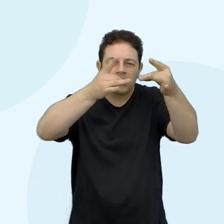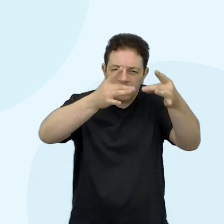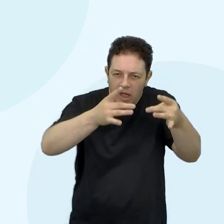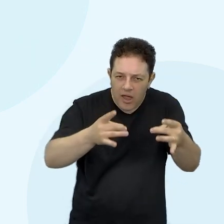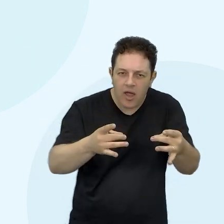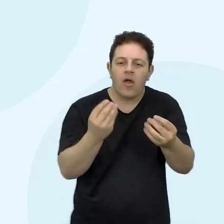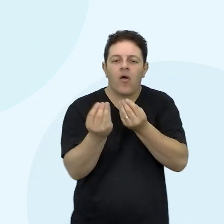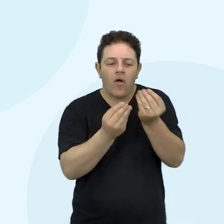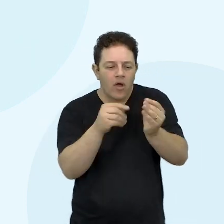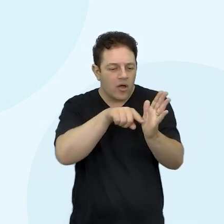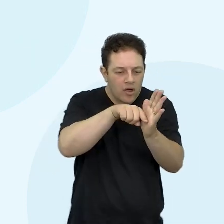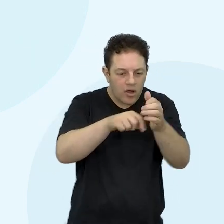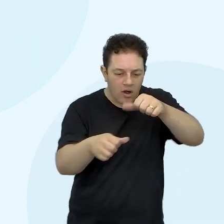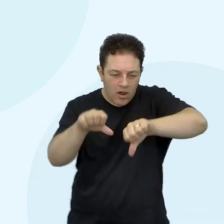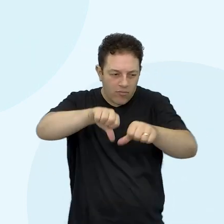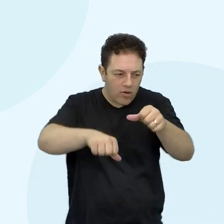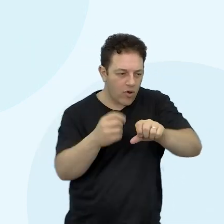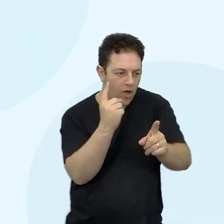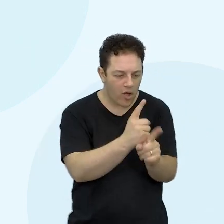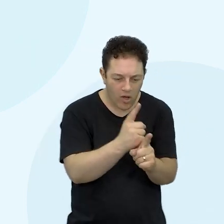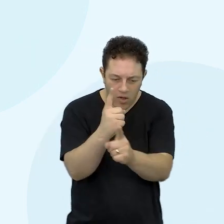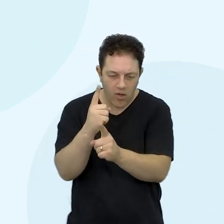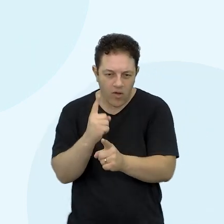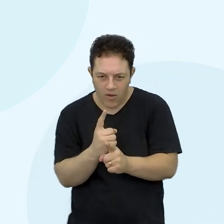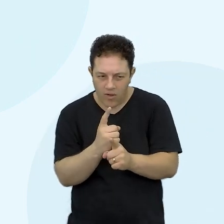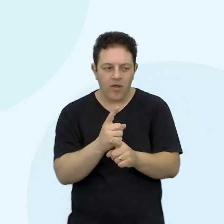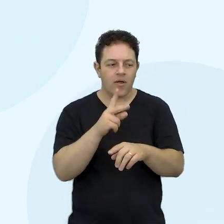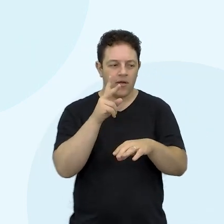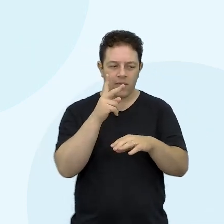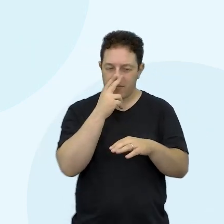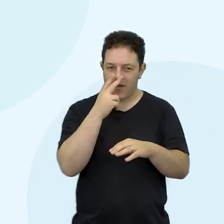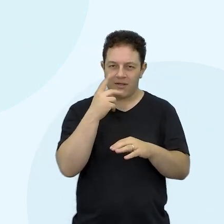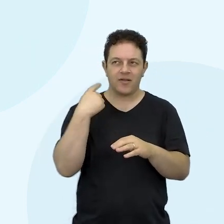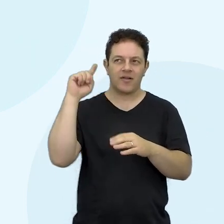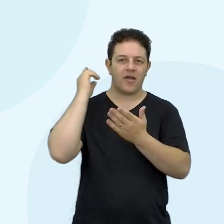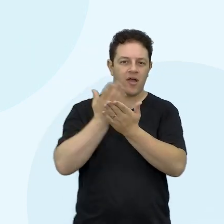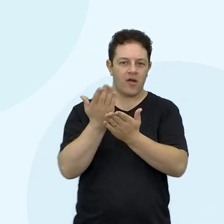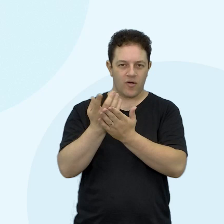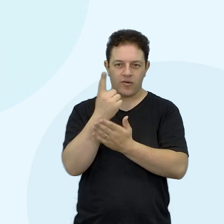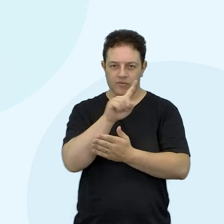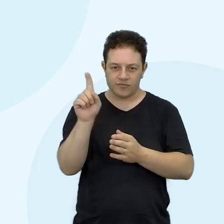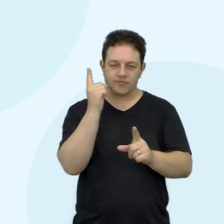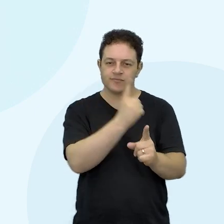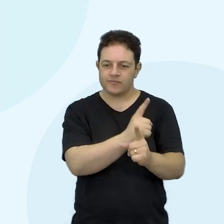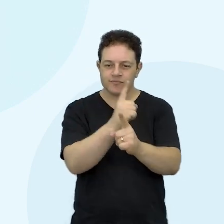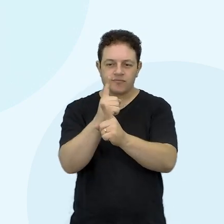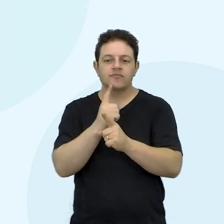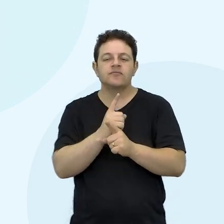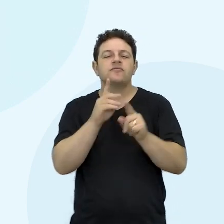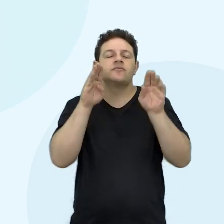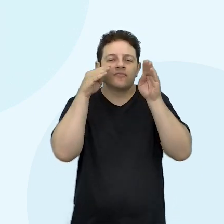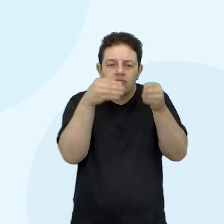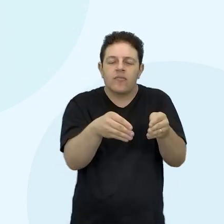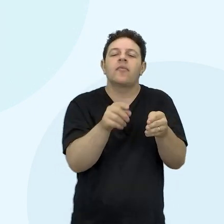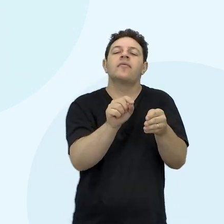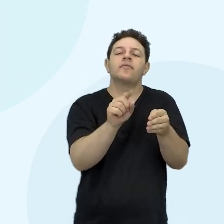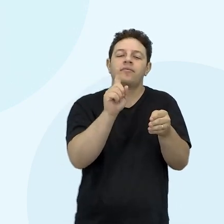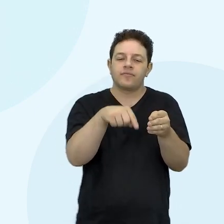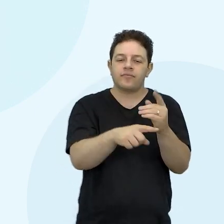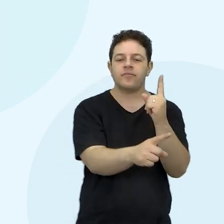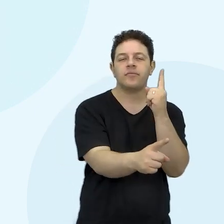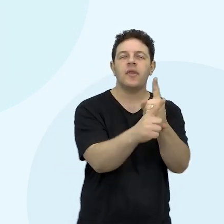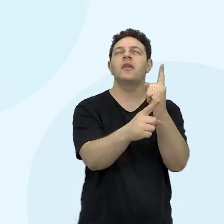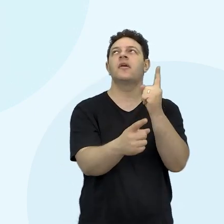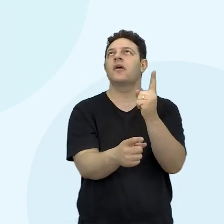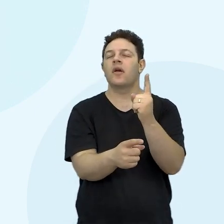alguns exames laboratoriais feitos. Então, nessa última aula, a gente falou especificamente, né, da detecção